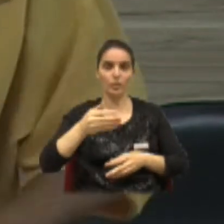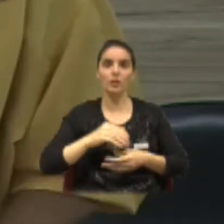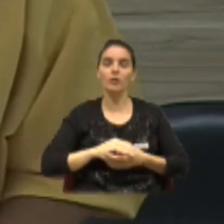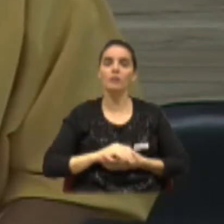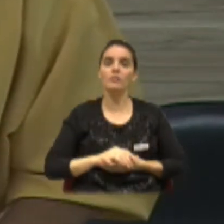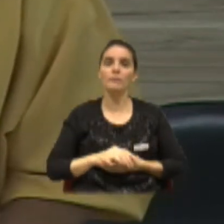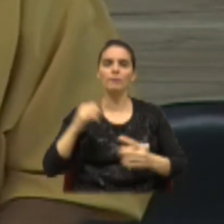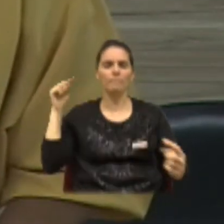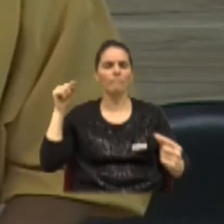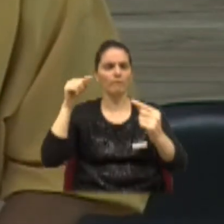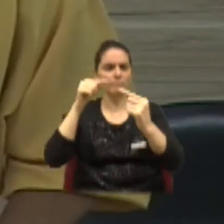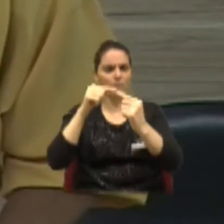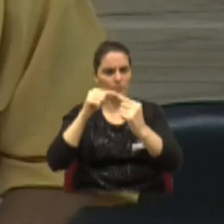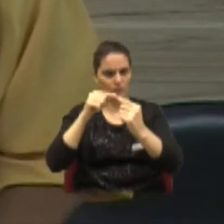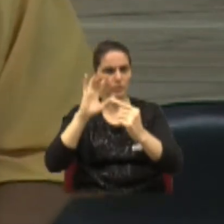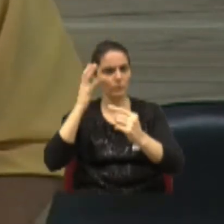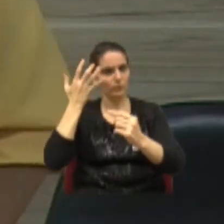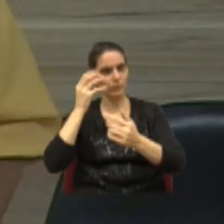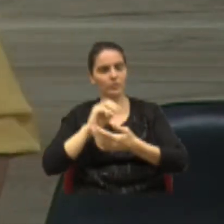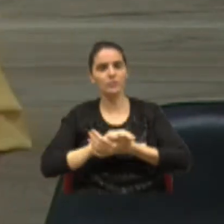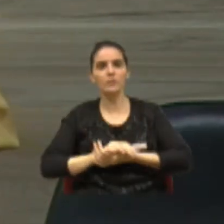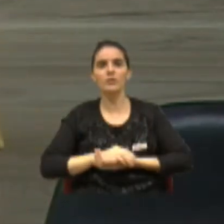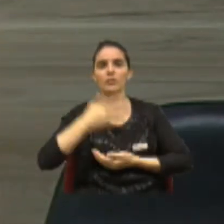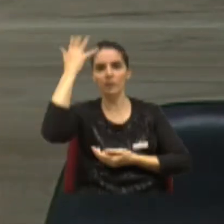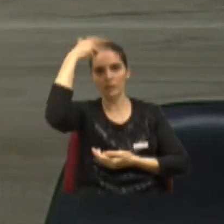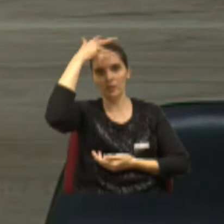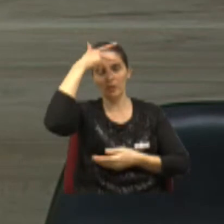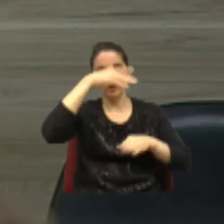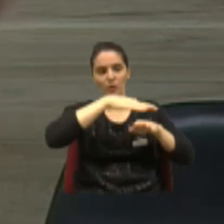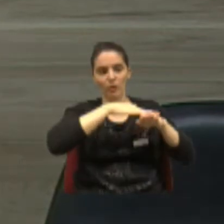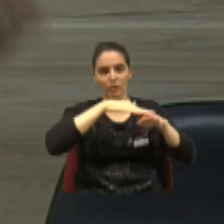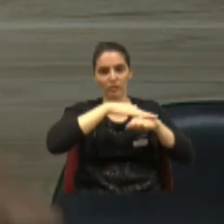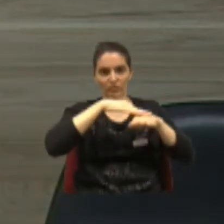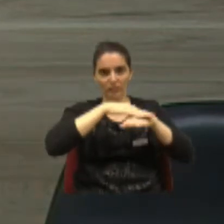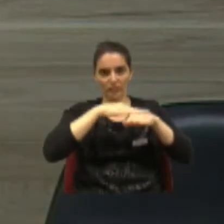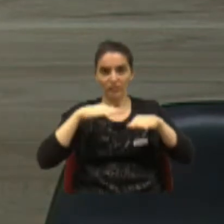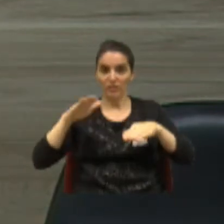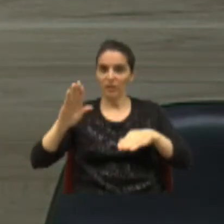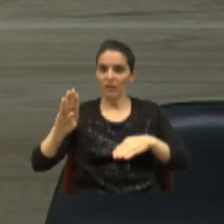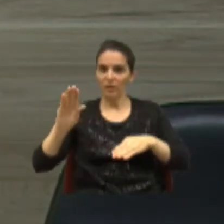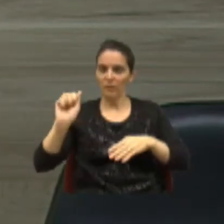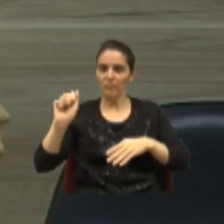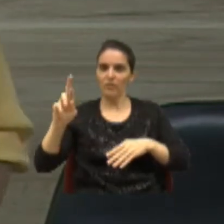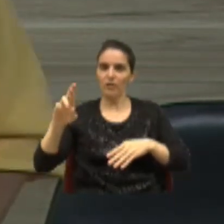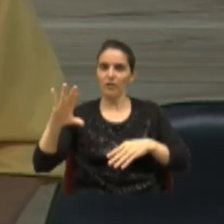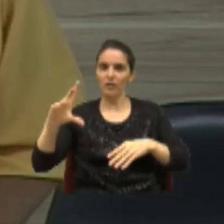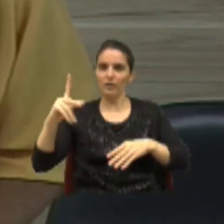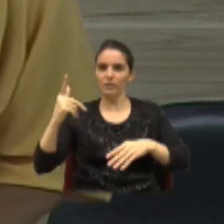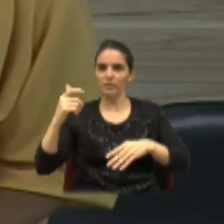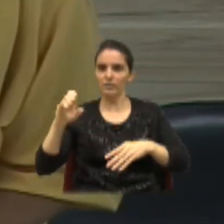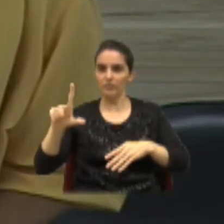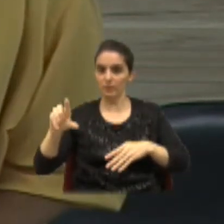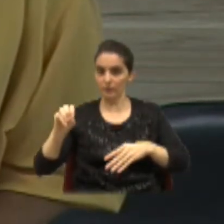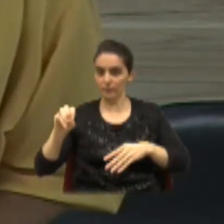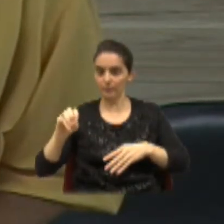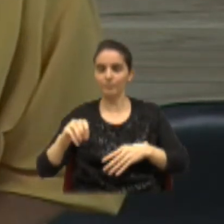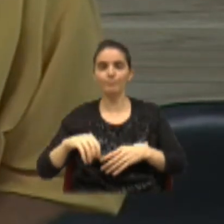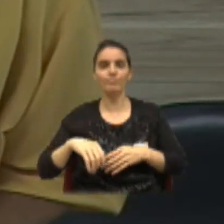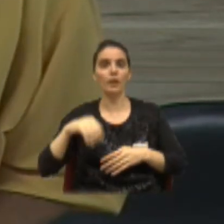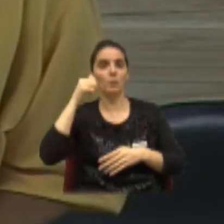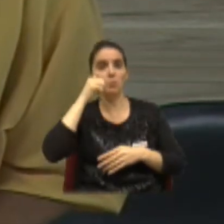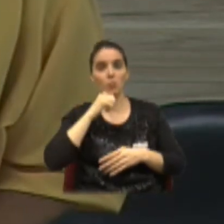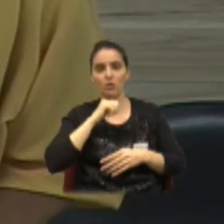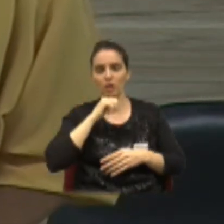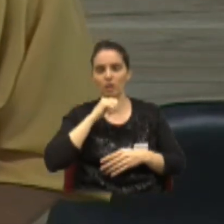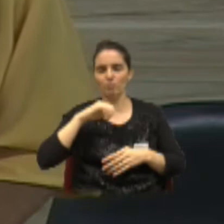atingindo os objetivos, comentei com o doutor Barrichello da minha preocupação quando se trata de mulheres vítimas de